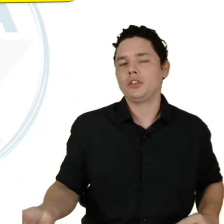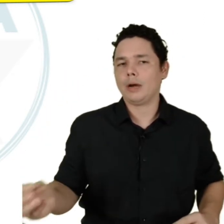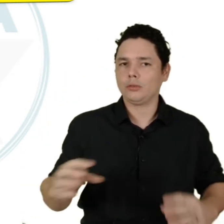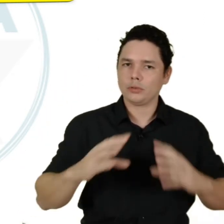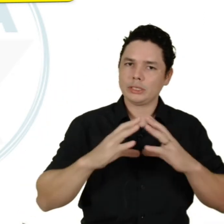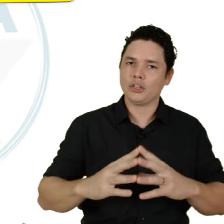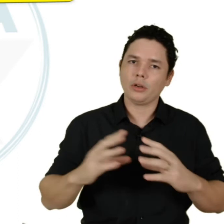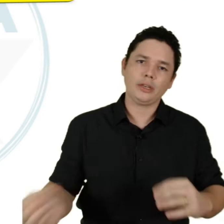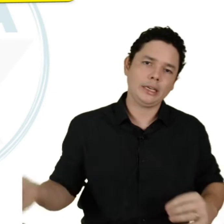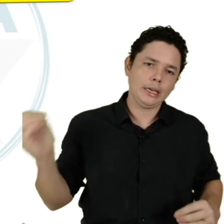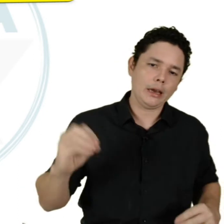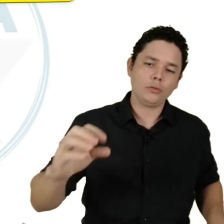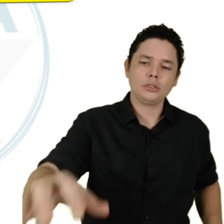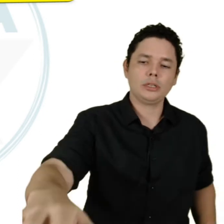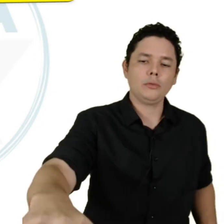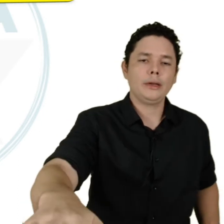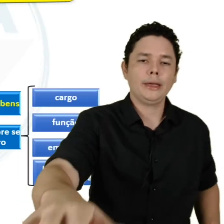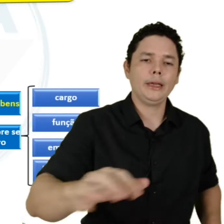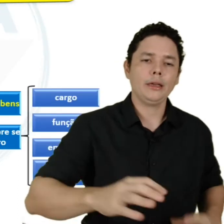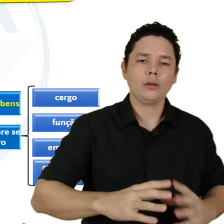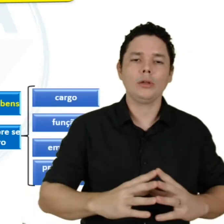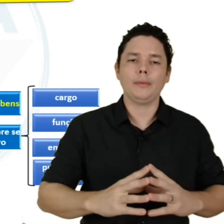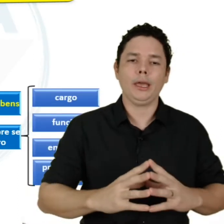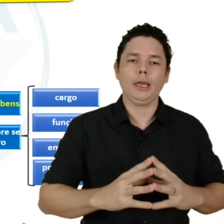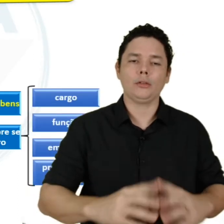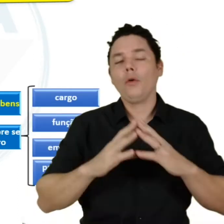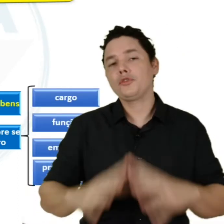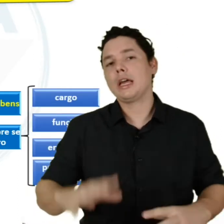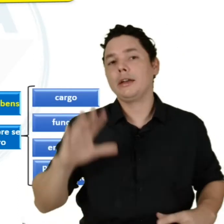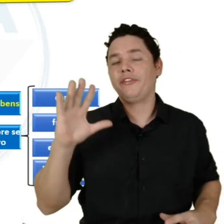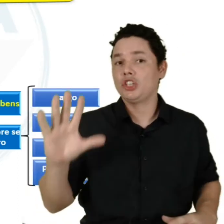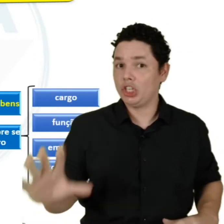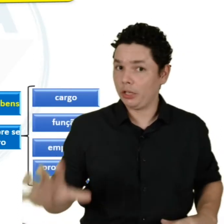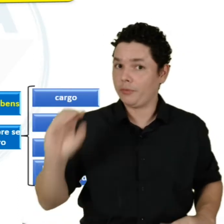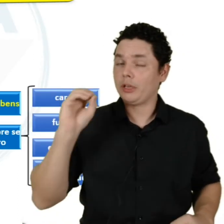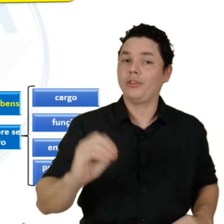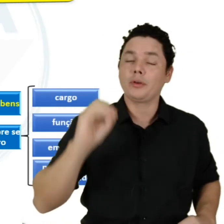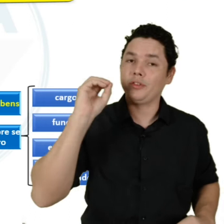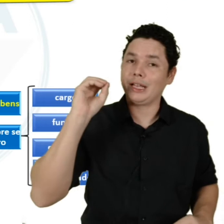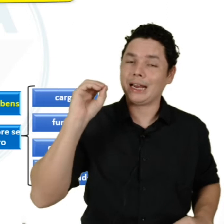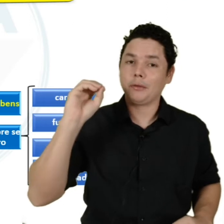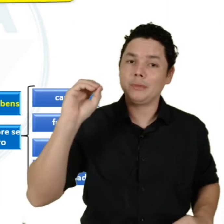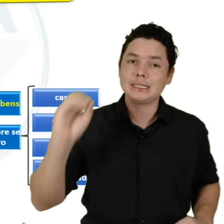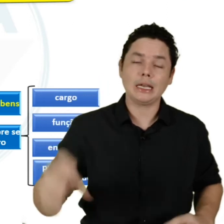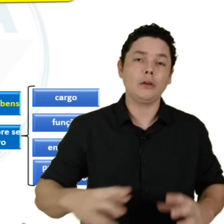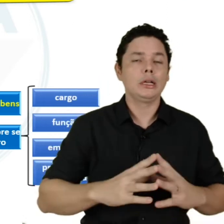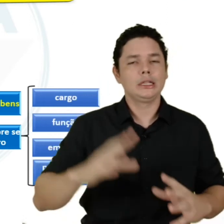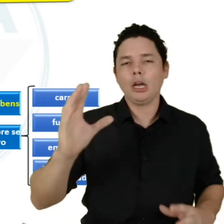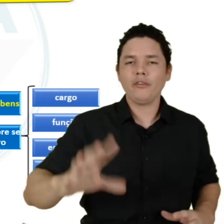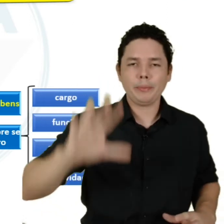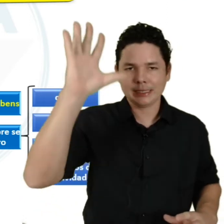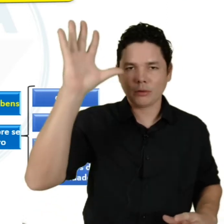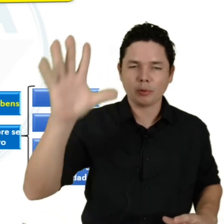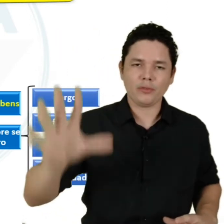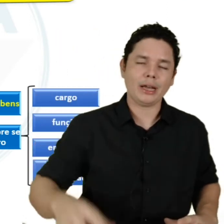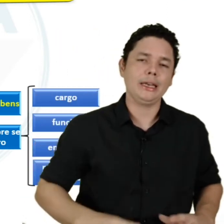Decreto 2479, que é o seu regulamento. O funcionário efetivo que for provido em cargo em comissão não